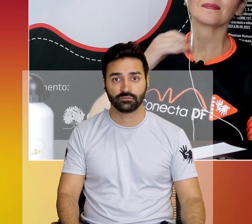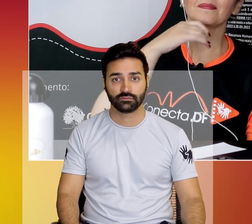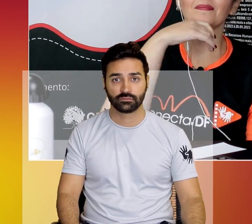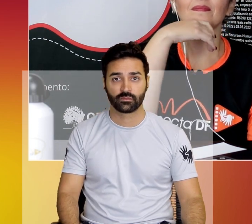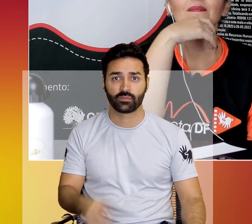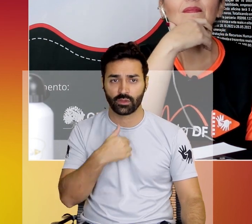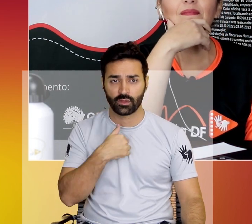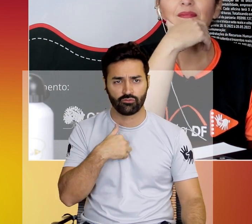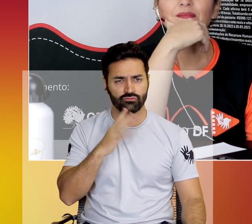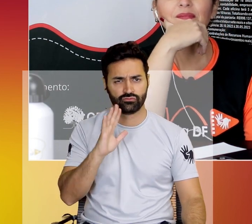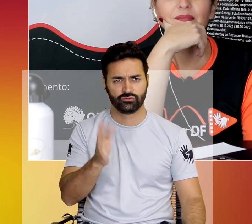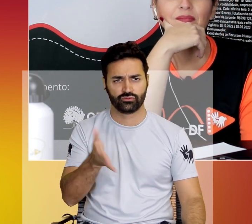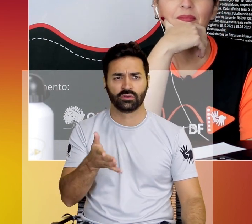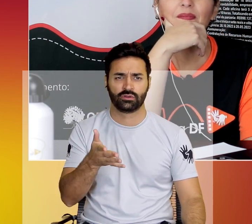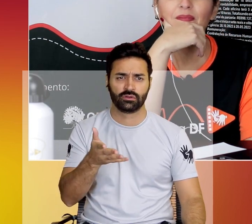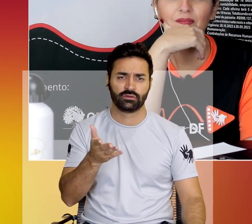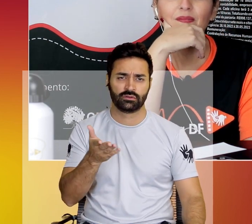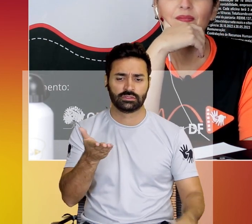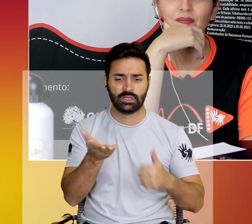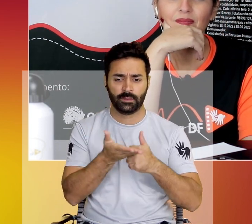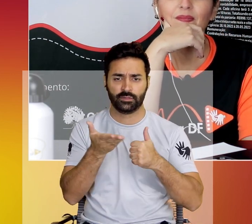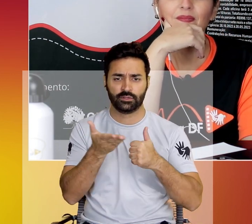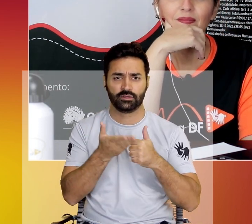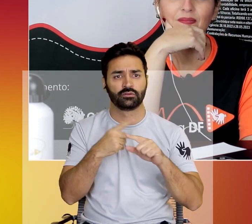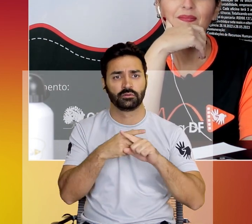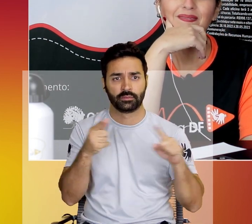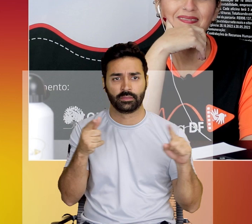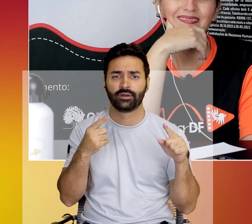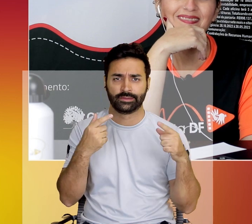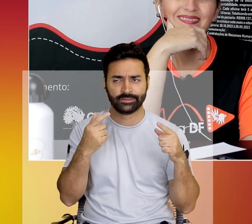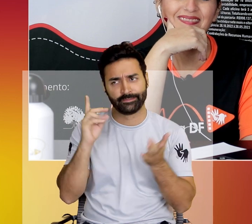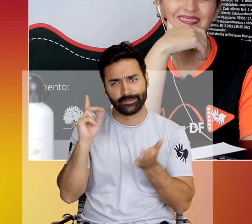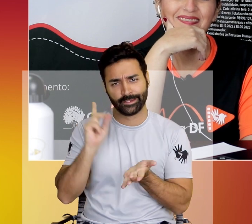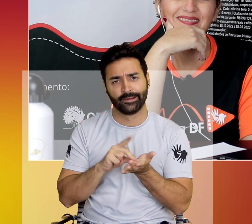terminei intermediário, né? Mas eu me considero no básico ainda, sabe?